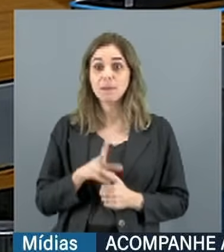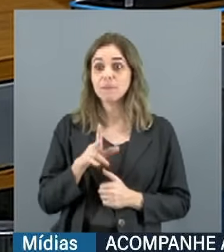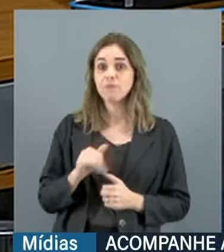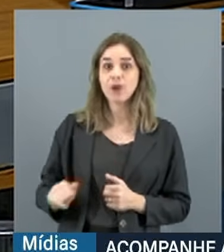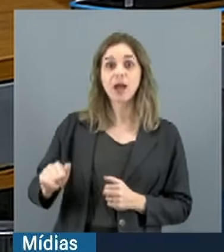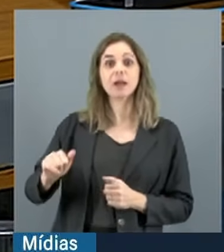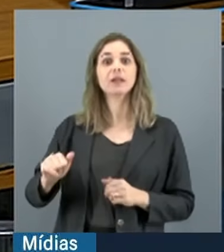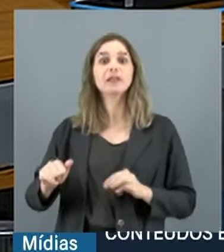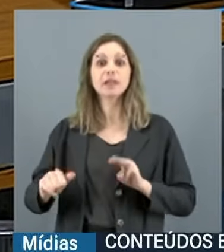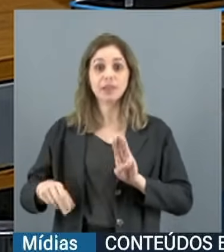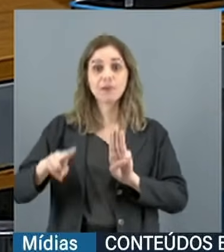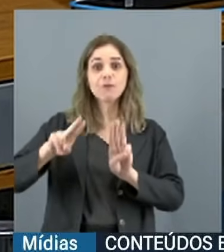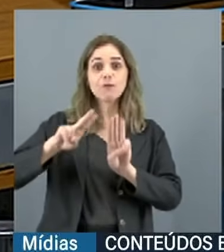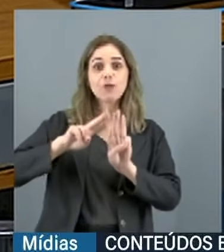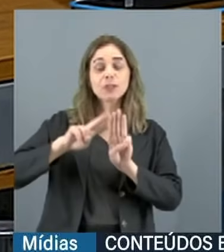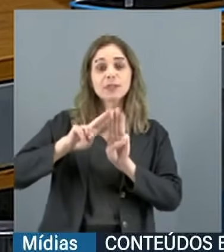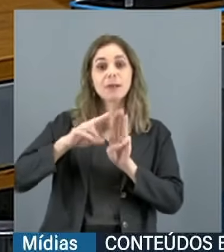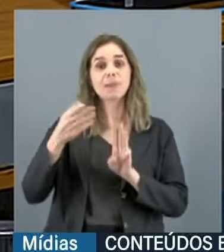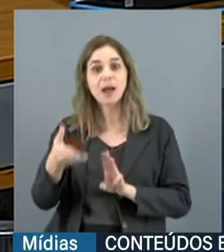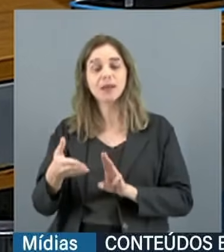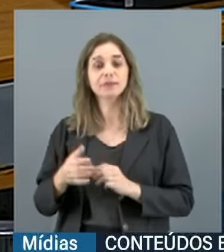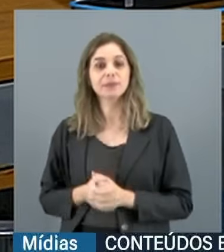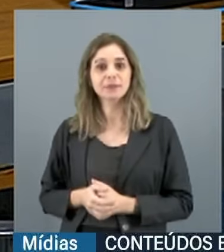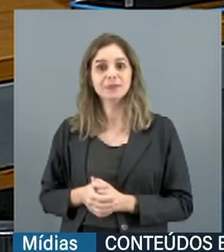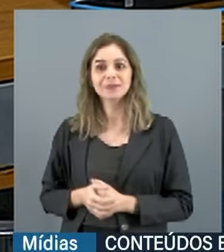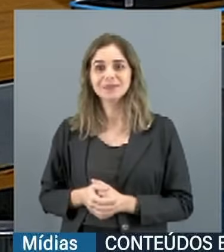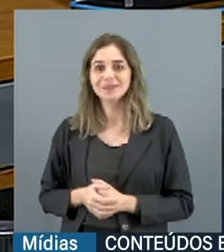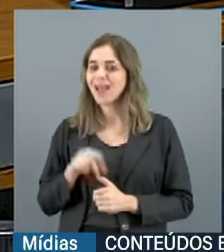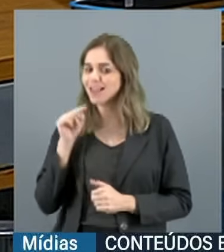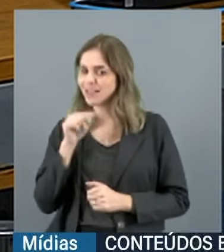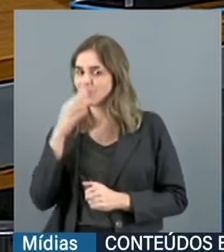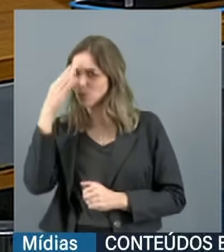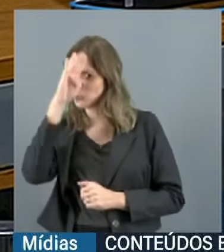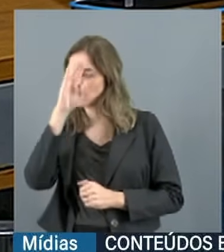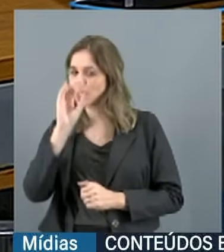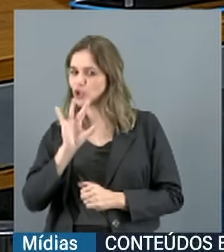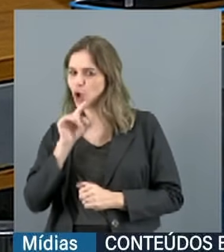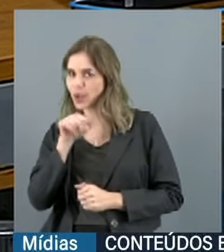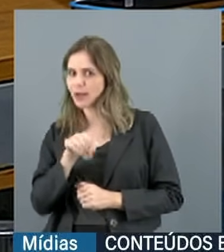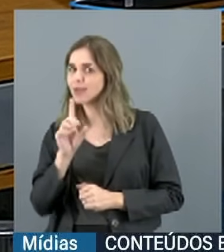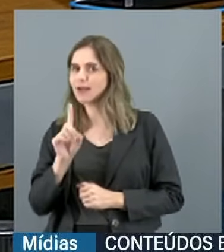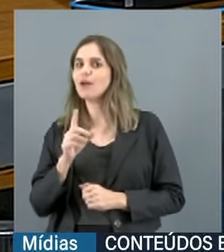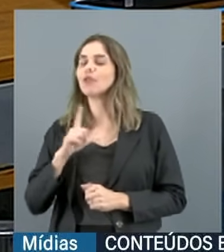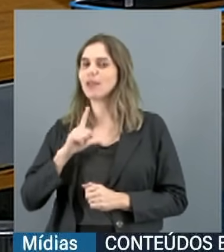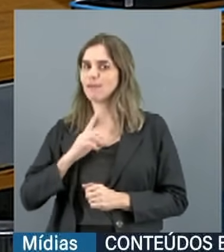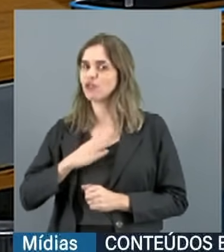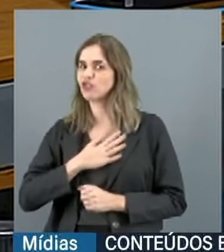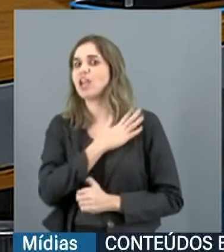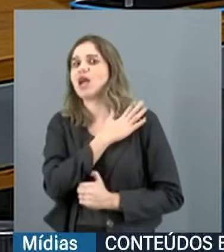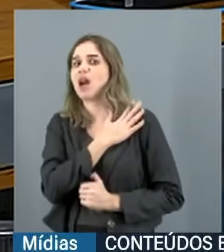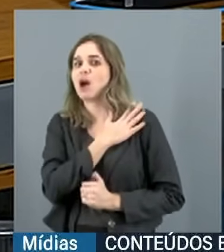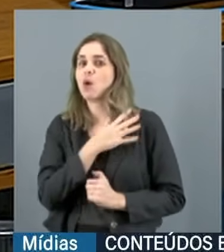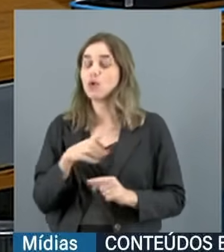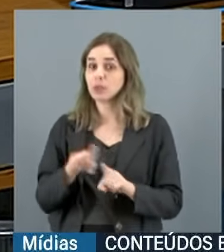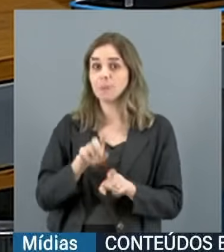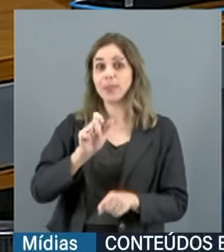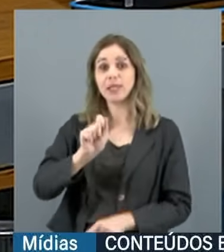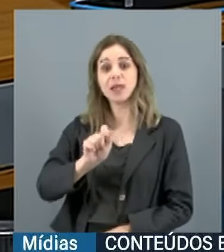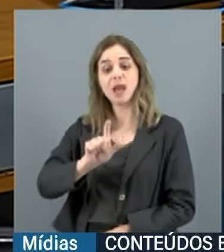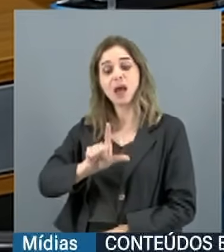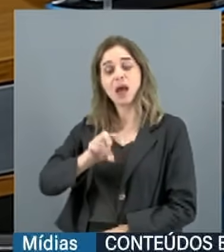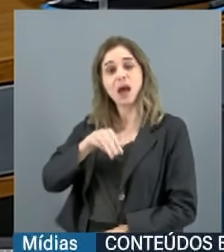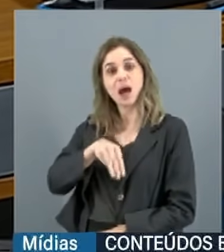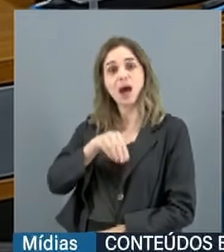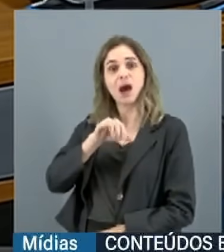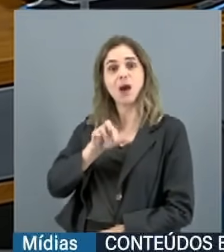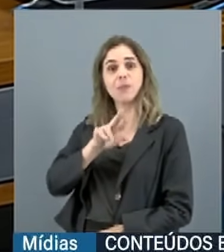que ele queria. Bolsonaro foi o artífice disso, não foi sozinho. Teve general, por exemplo, agora sabemos de um almirante, que o Mauro Cid